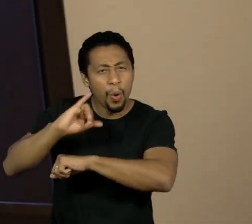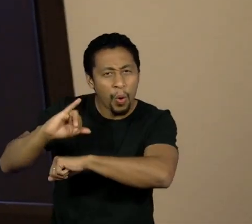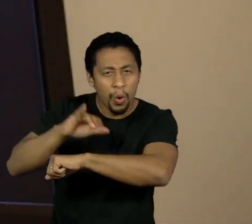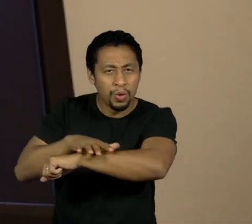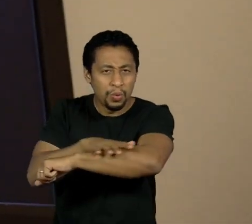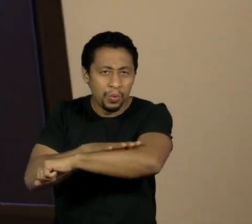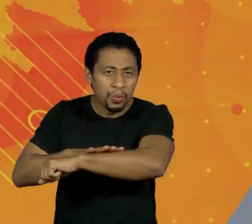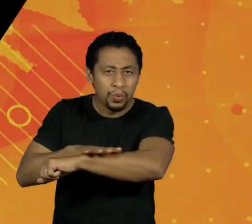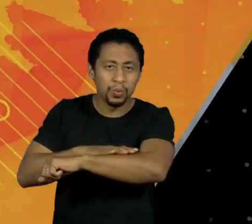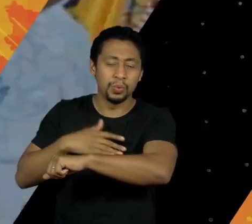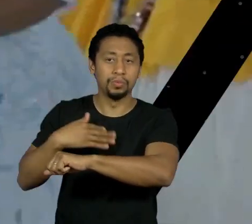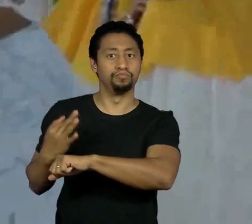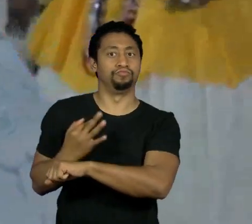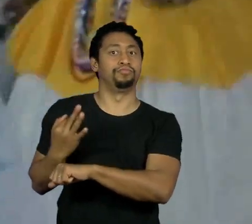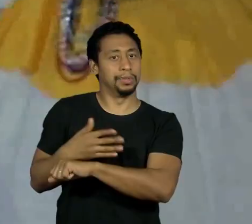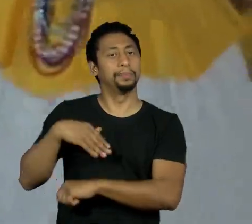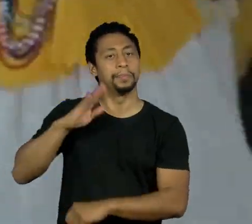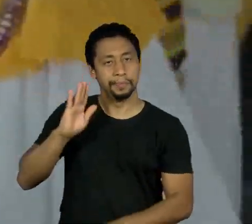maior resistência.